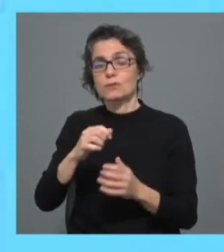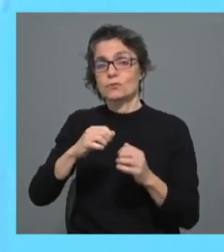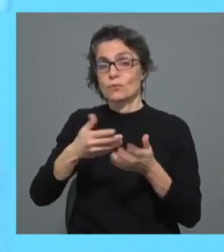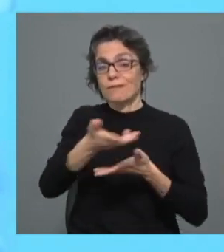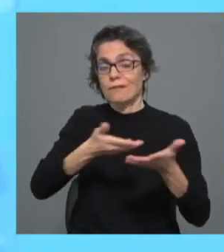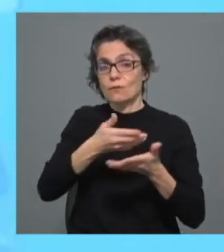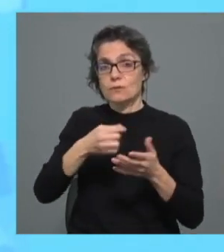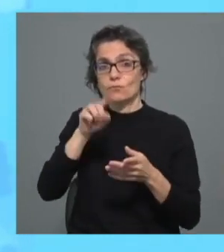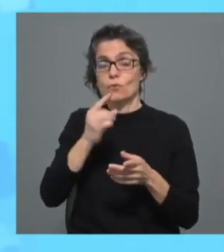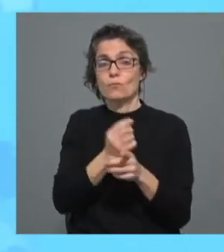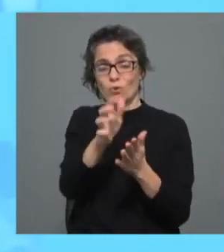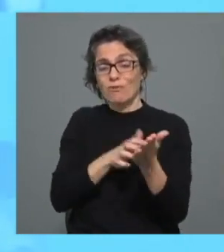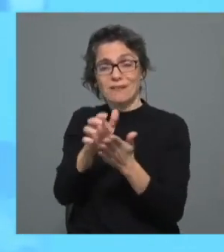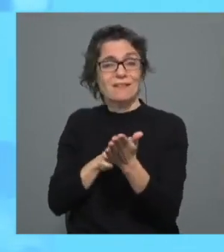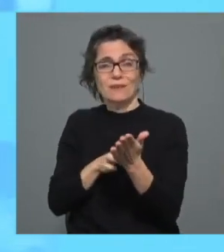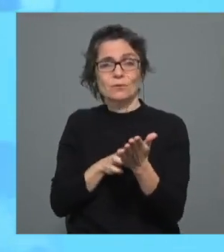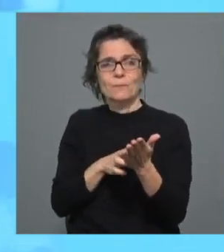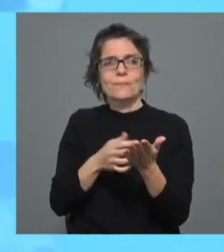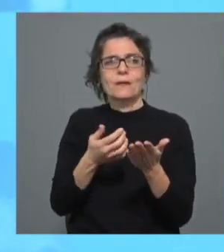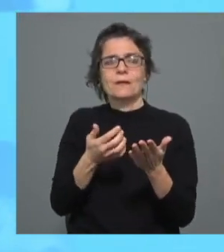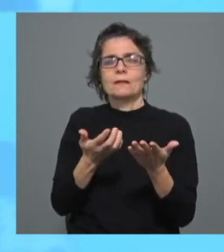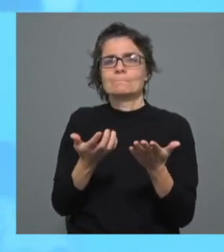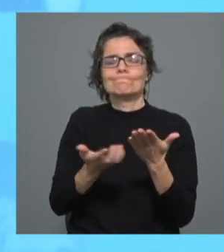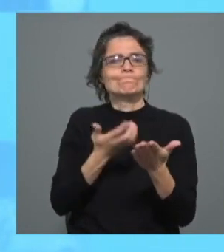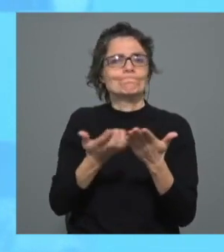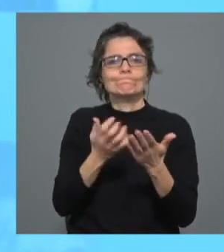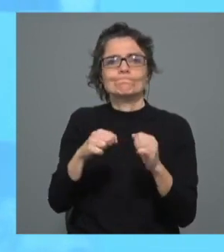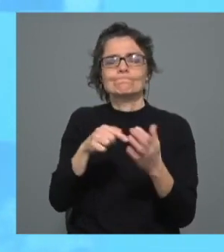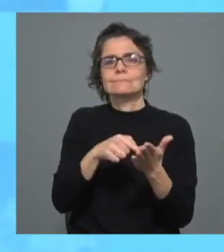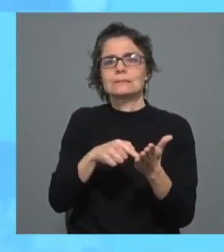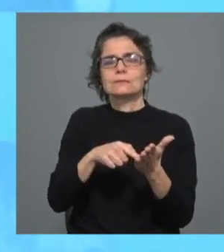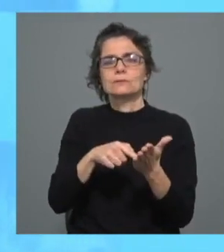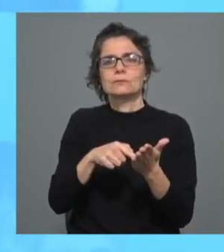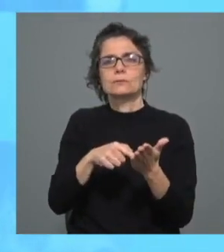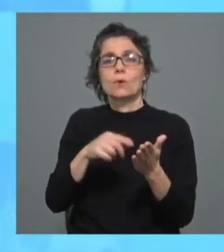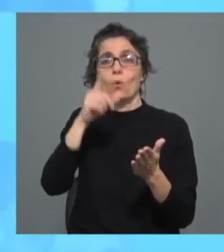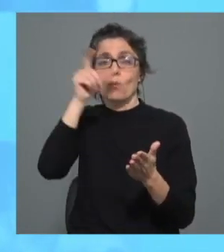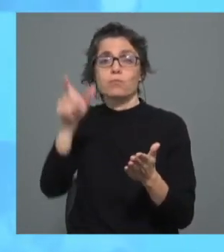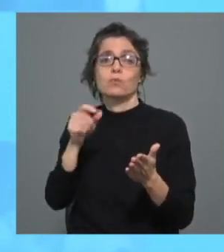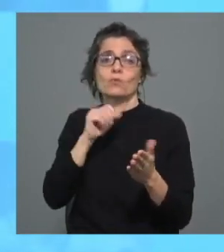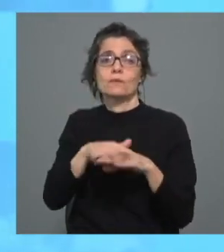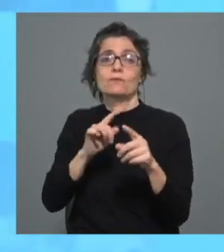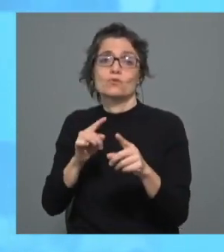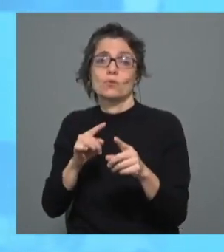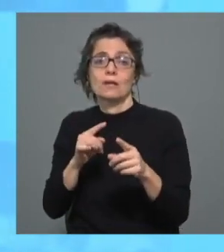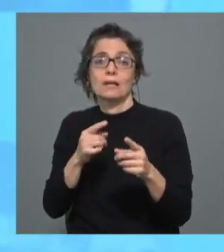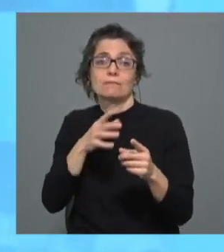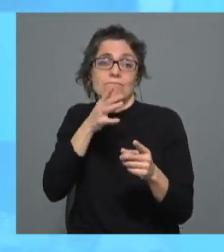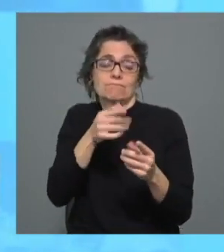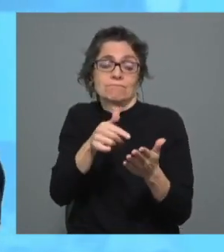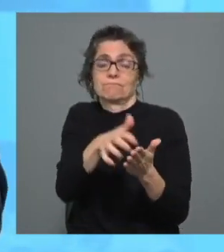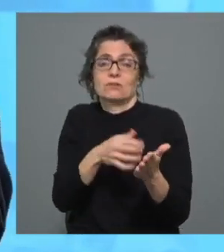o tratado estava em si mesmo num limbo. E a única coisa que o Sr. Putin fez foi, quanto muito, confirmar o limbo.